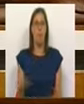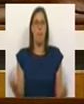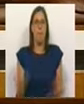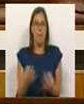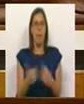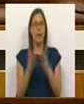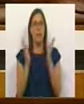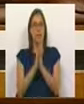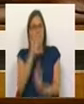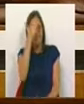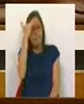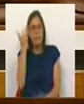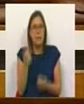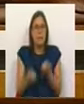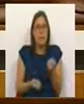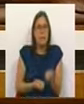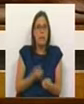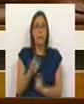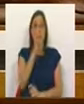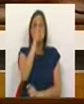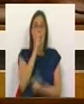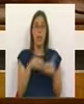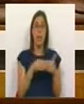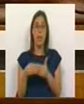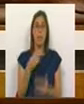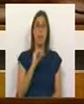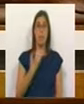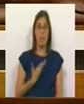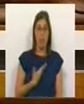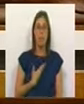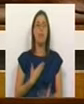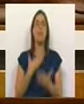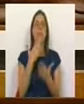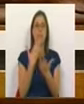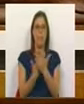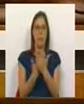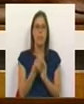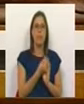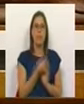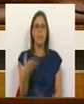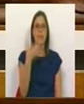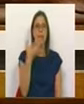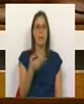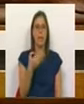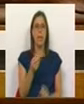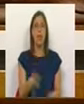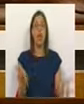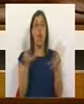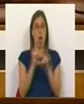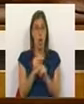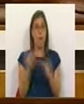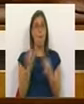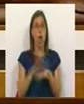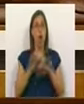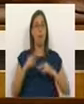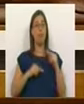de todas as dificuldades, os governos liderados pelo PSD construíram 7 novos hospitais no